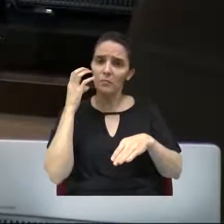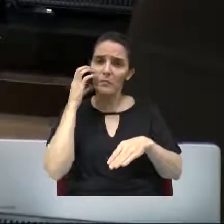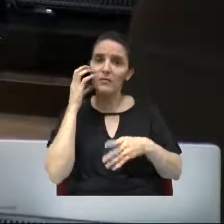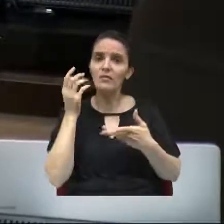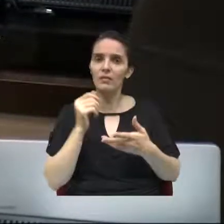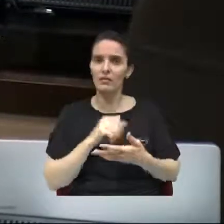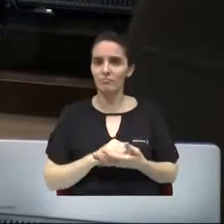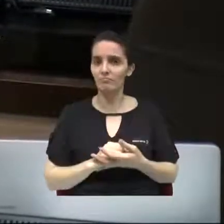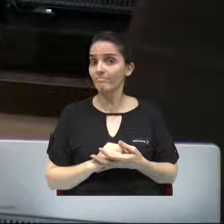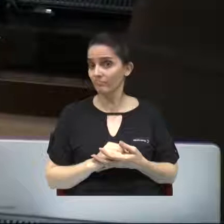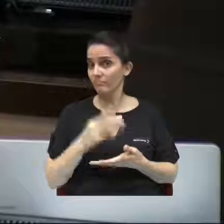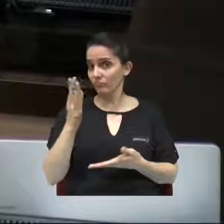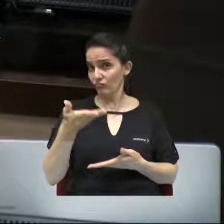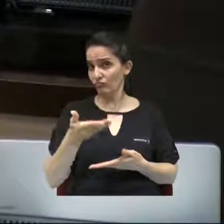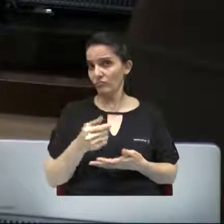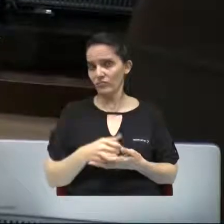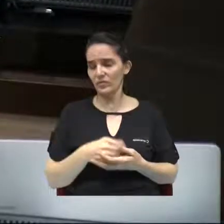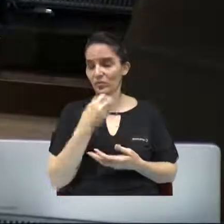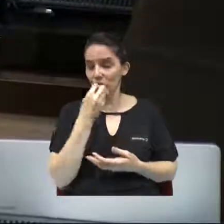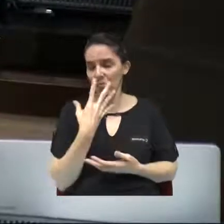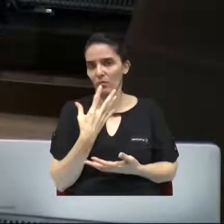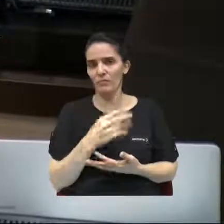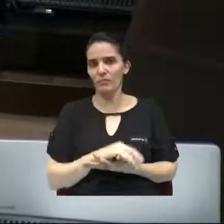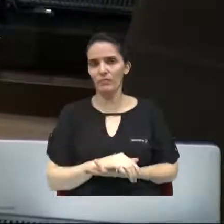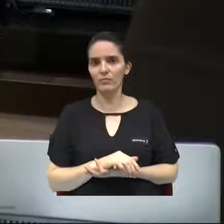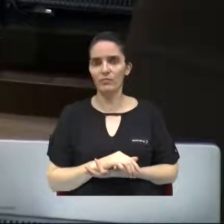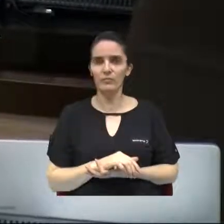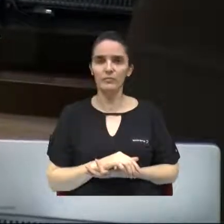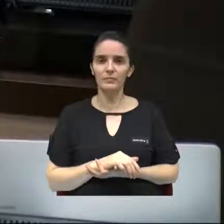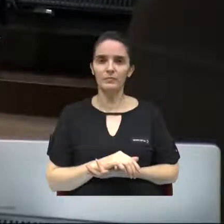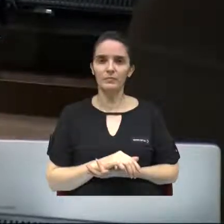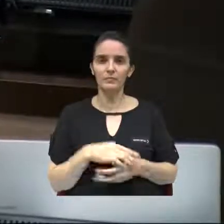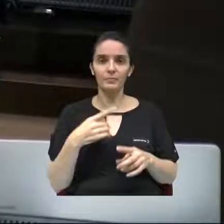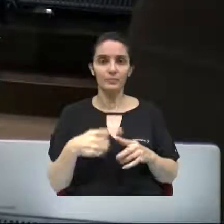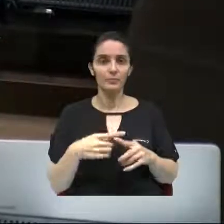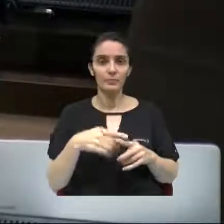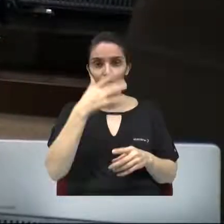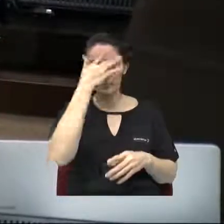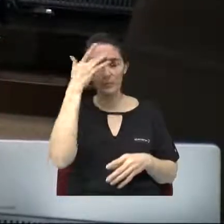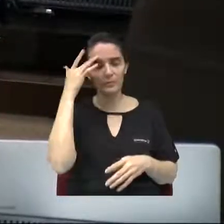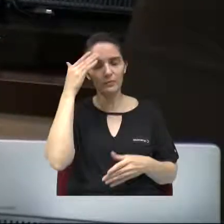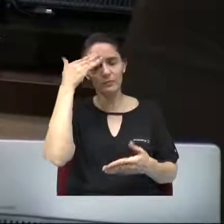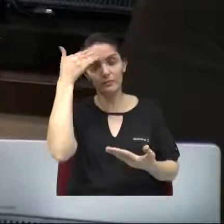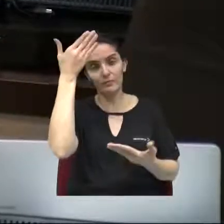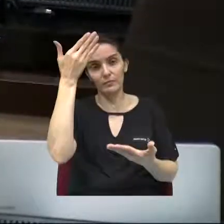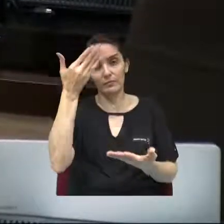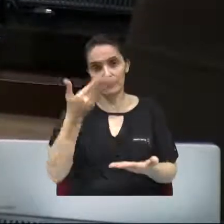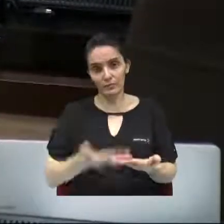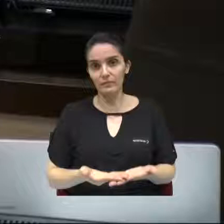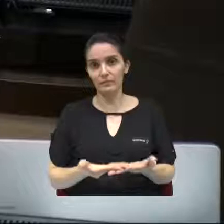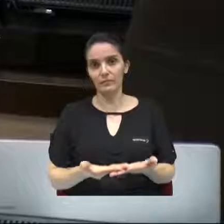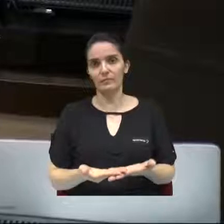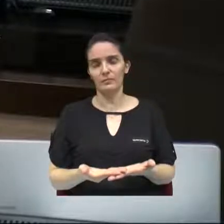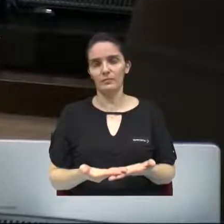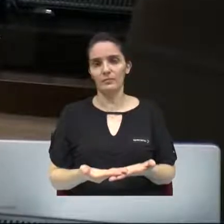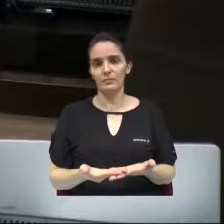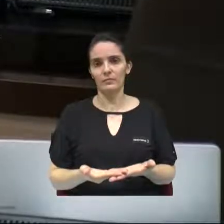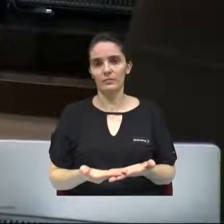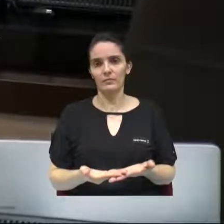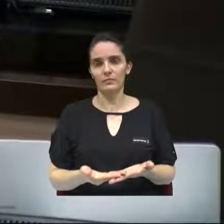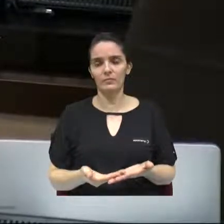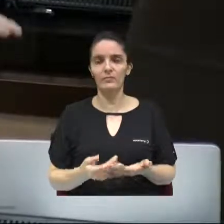Rossi. Então, isso é uma referência positiva, né? Quando as pessoas confiam uma bandeira, uma